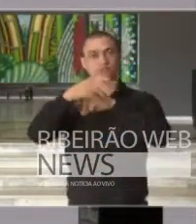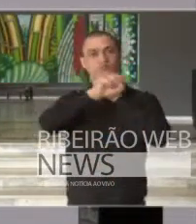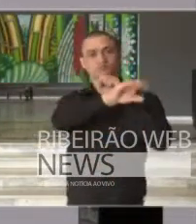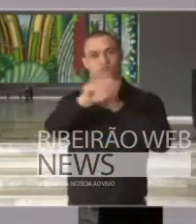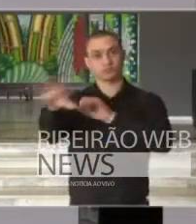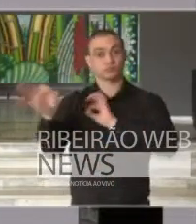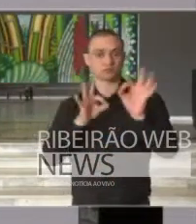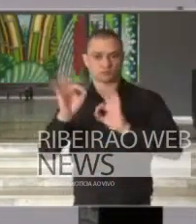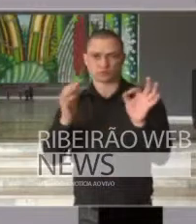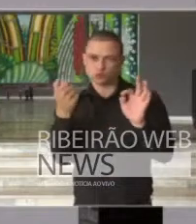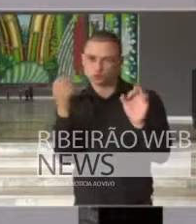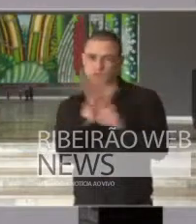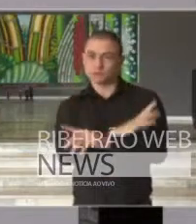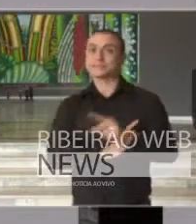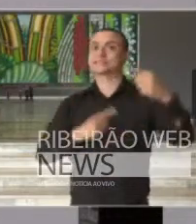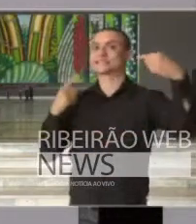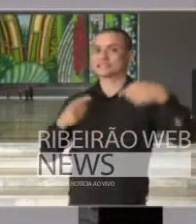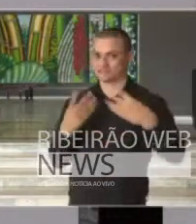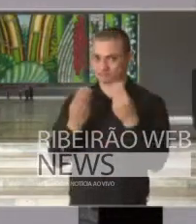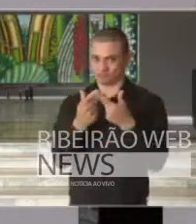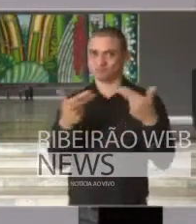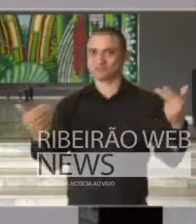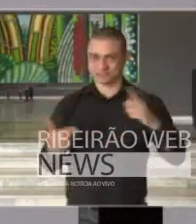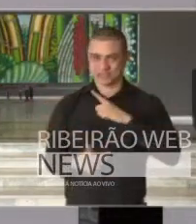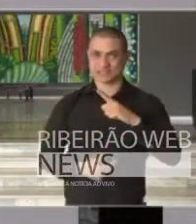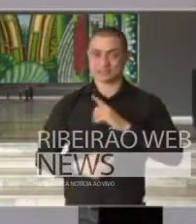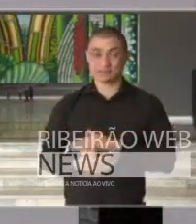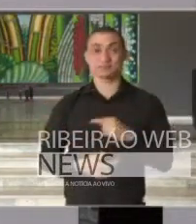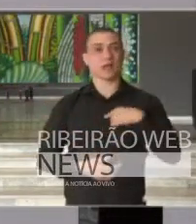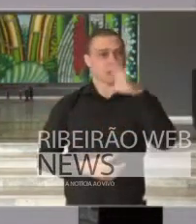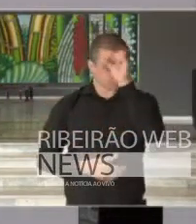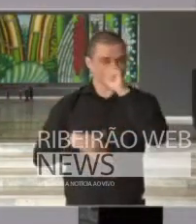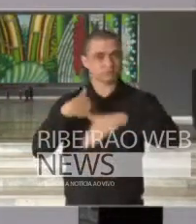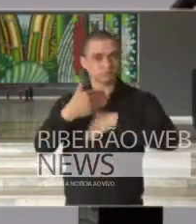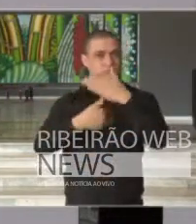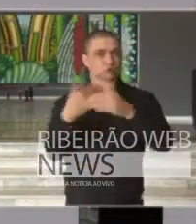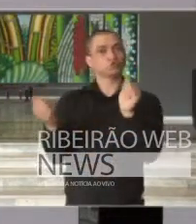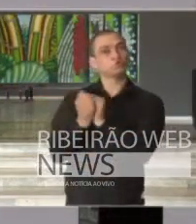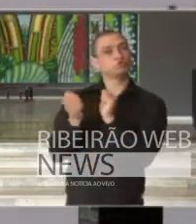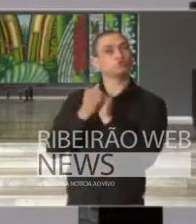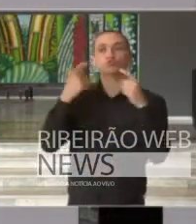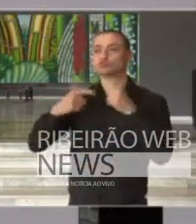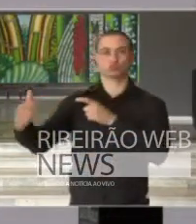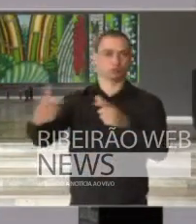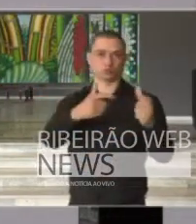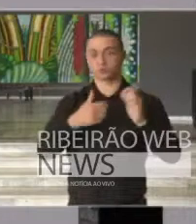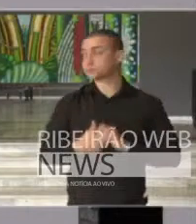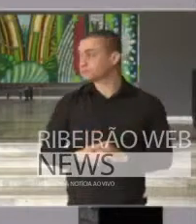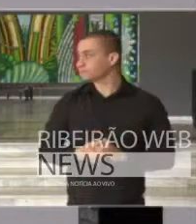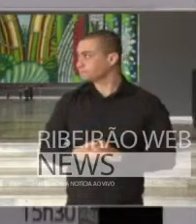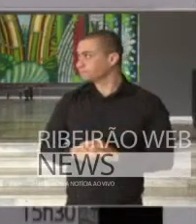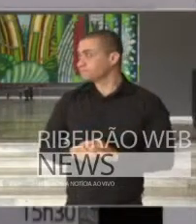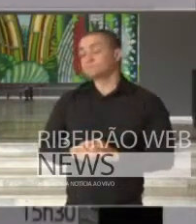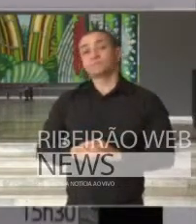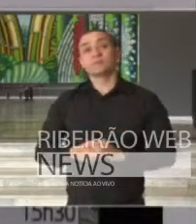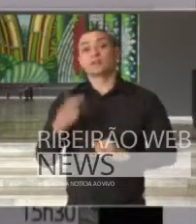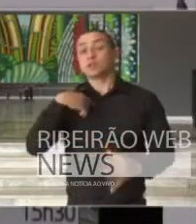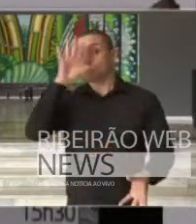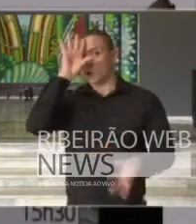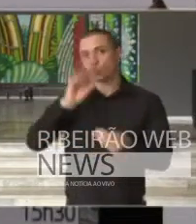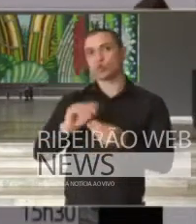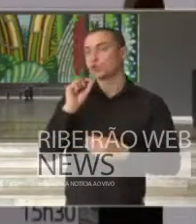o planejamento, com muitos desafios, certamente, e um aprendizado conjunto em qualquer lugar. Pode passar?